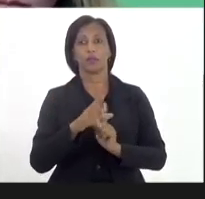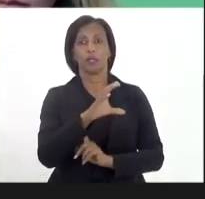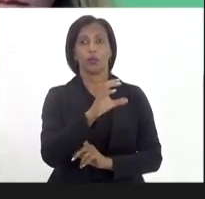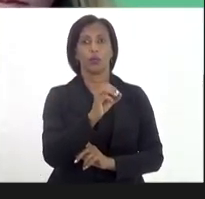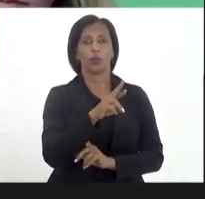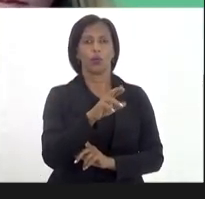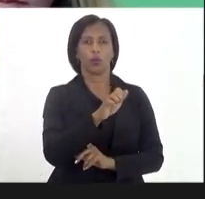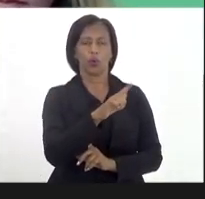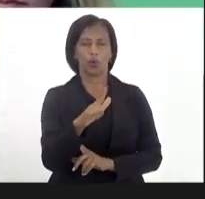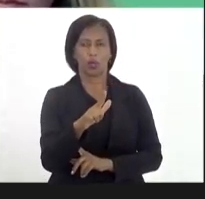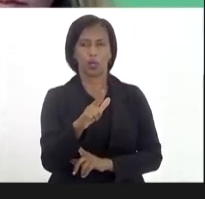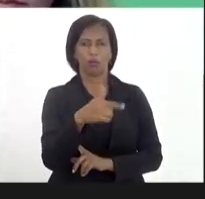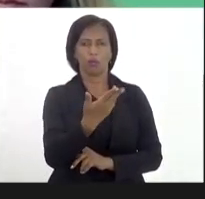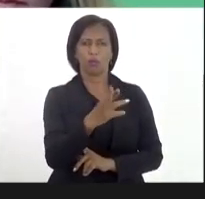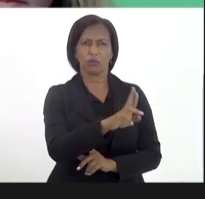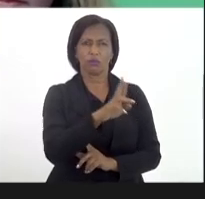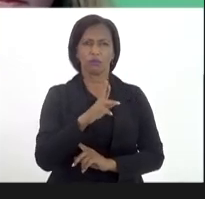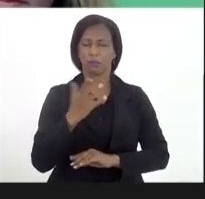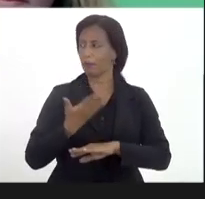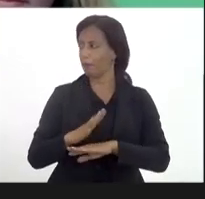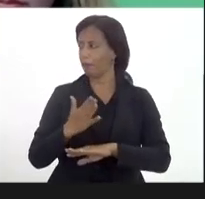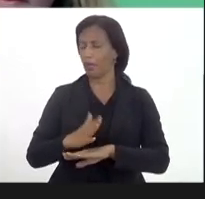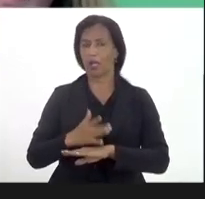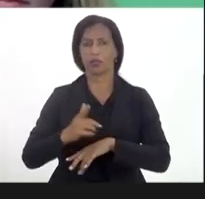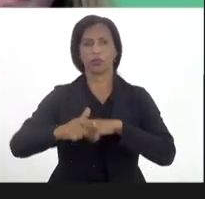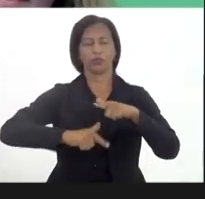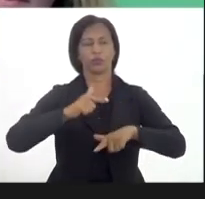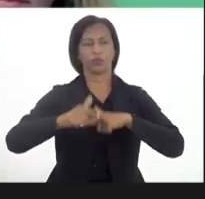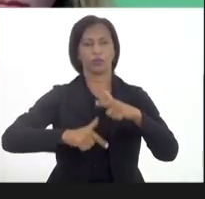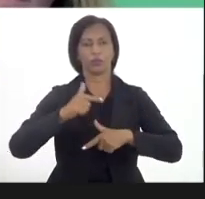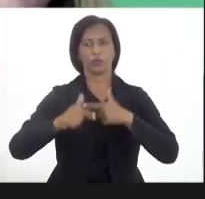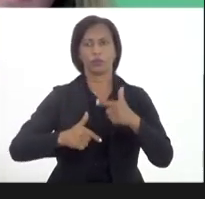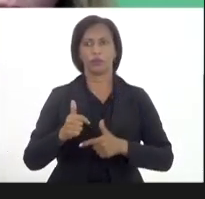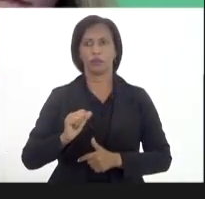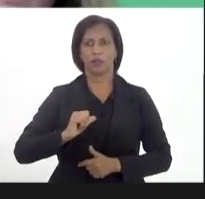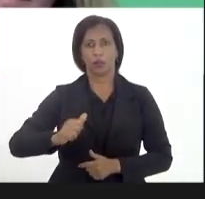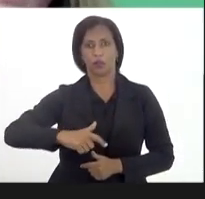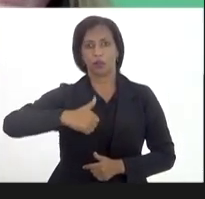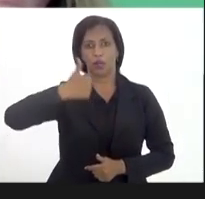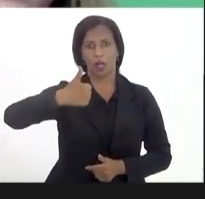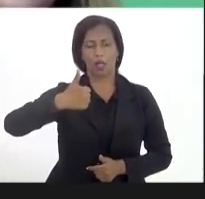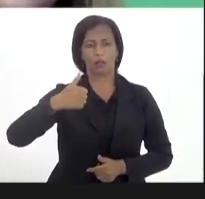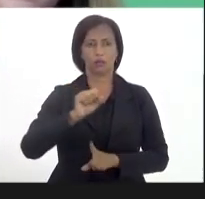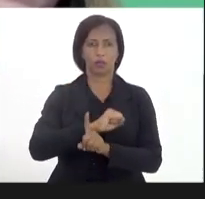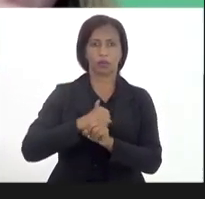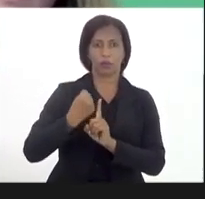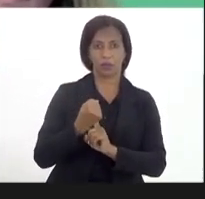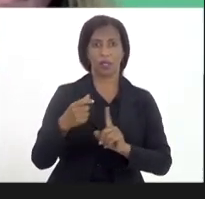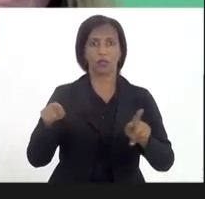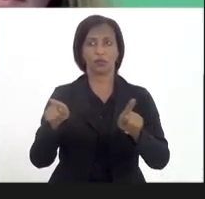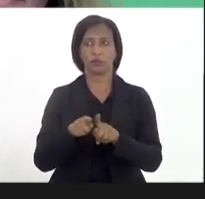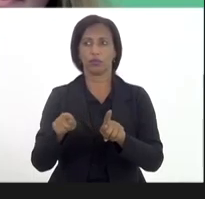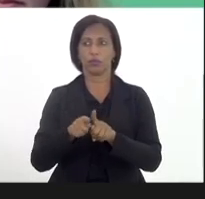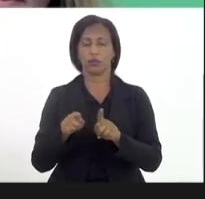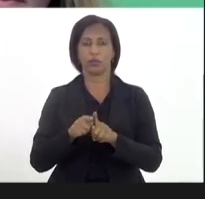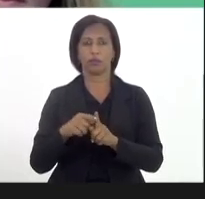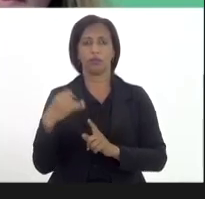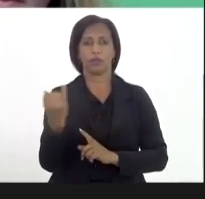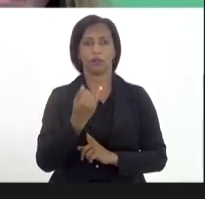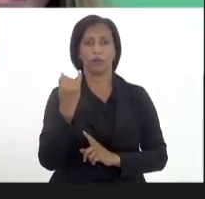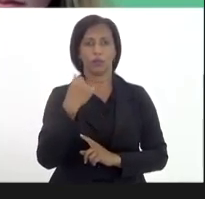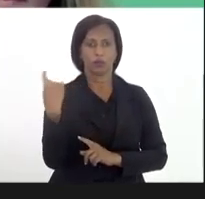Cristiano Santos é não só o resultado prático desse grupo de trabalho que vai deixar um legado não só para a sociedade mas também algo que é